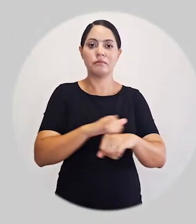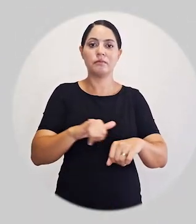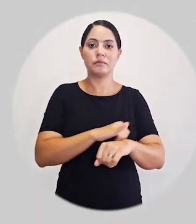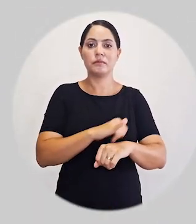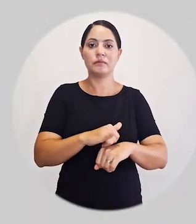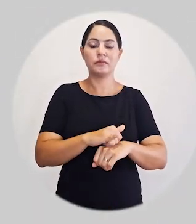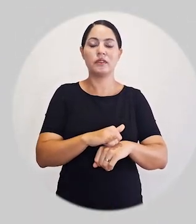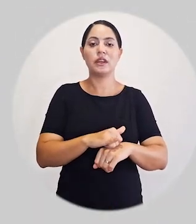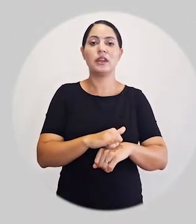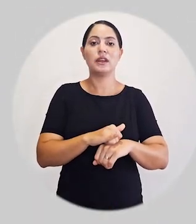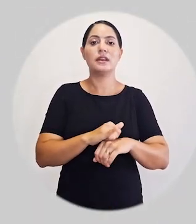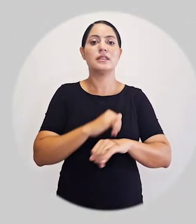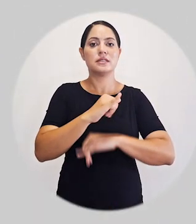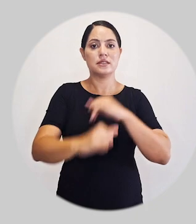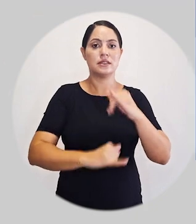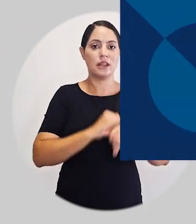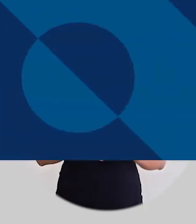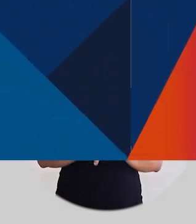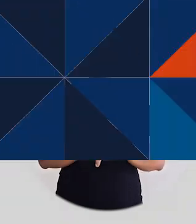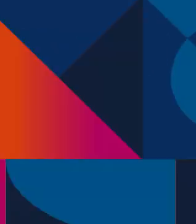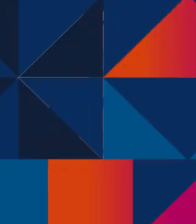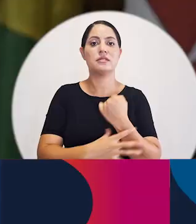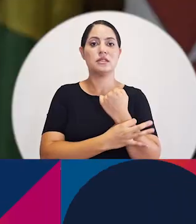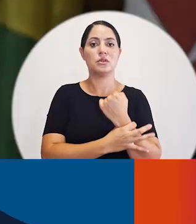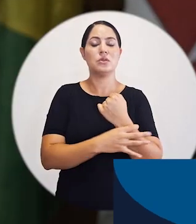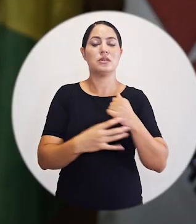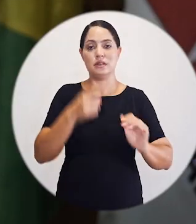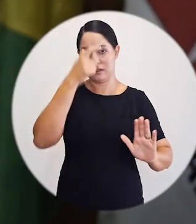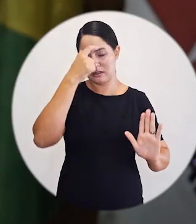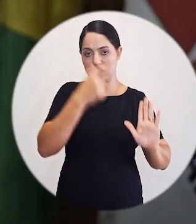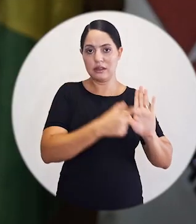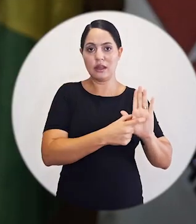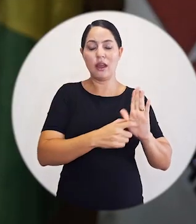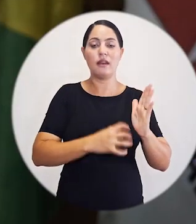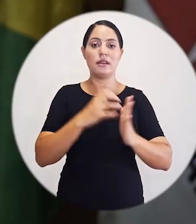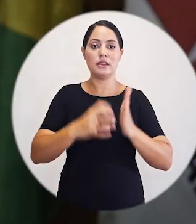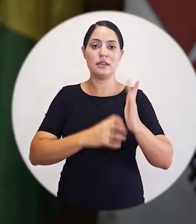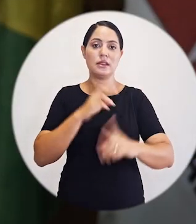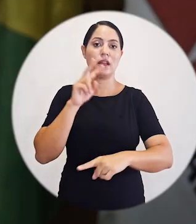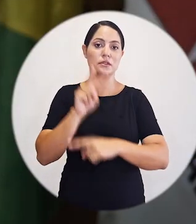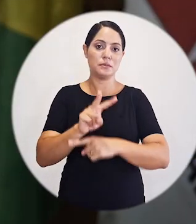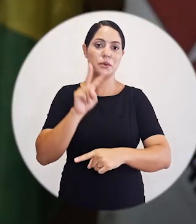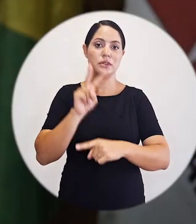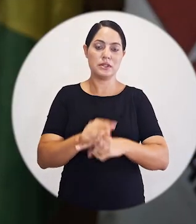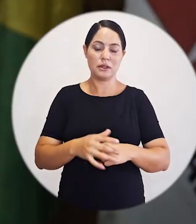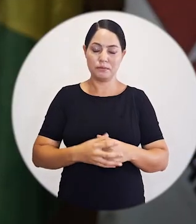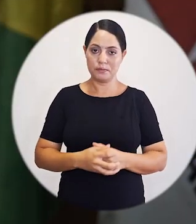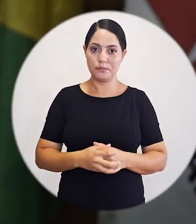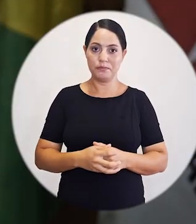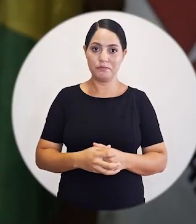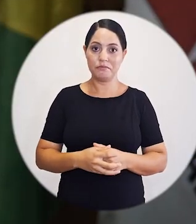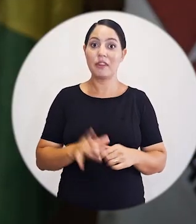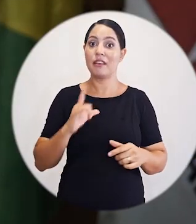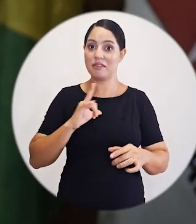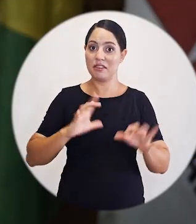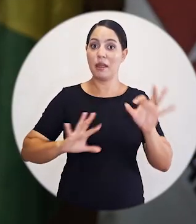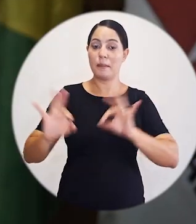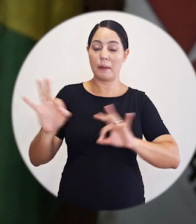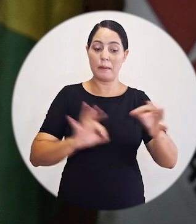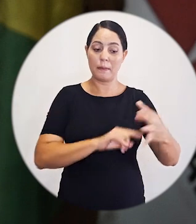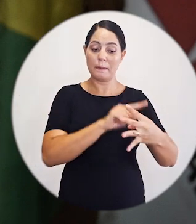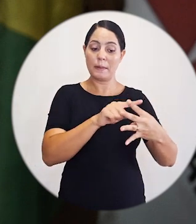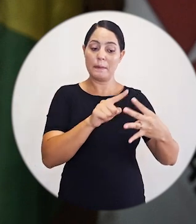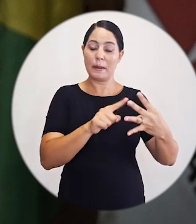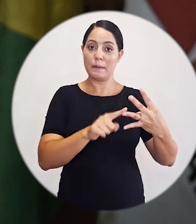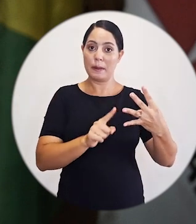elaboradas pelo Observatório Nacional de Cibersegurança, Inteligência Artificial e Proteção de Dados. As diretrizes foram organizadas